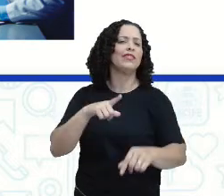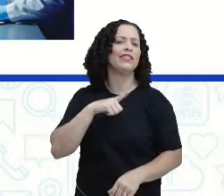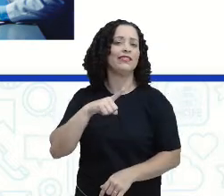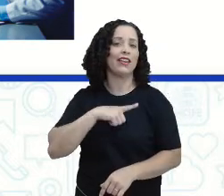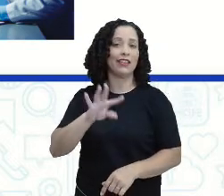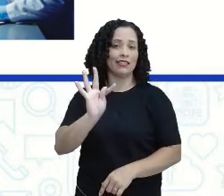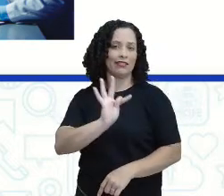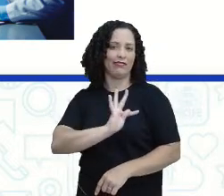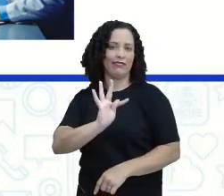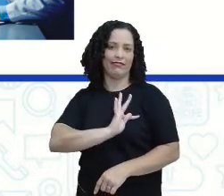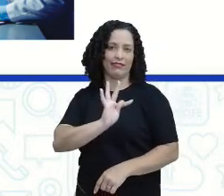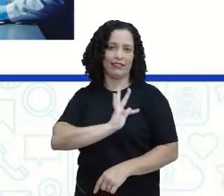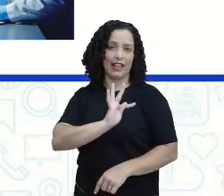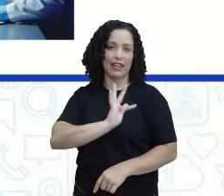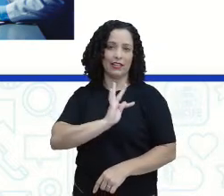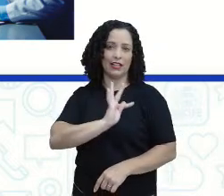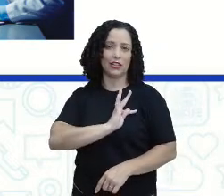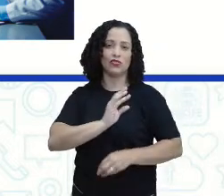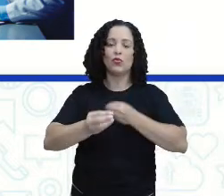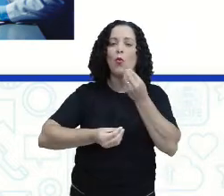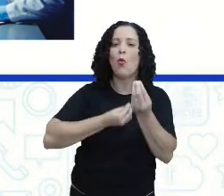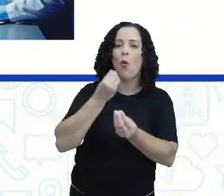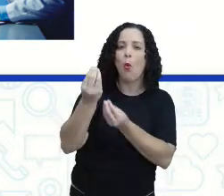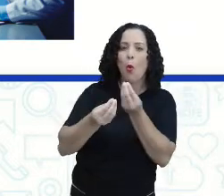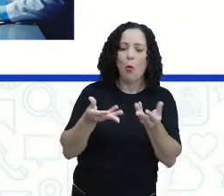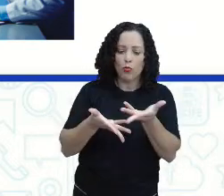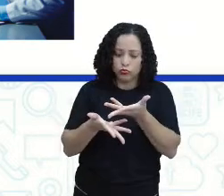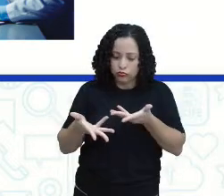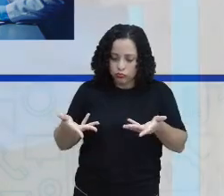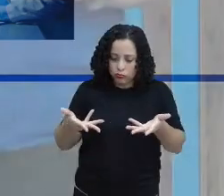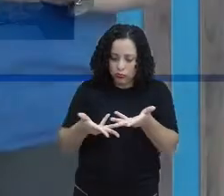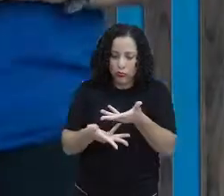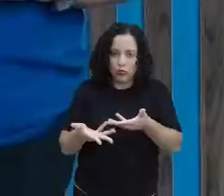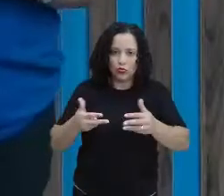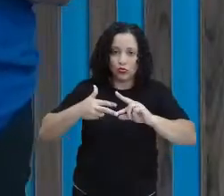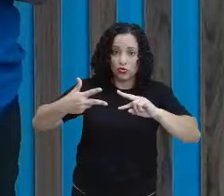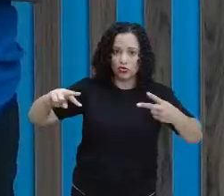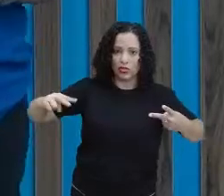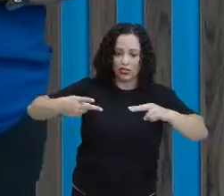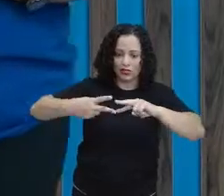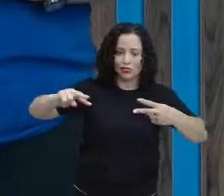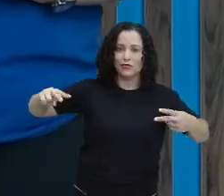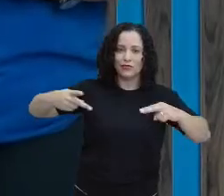de manipulação dos genes de um determinado indivíduo foram